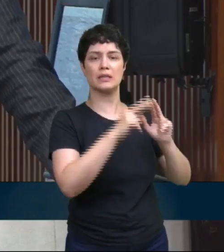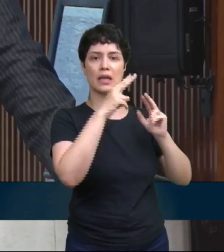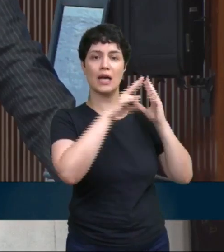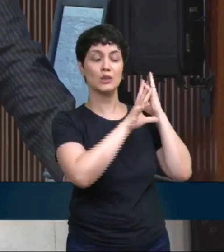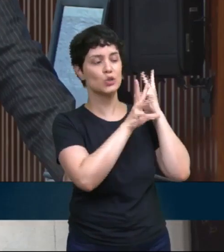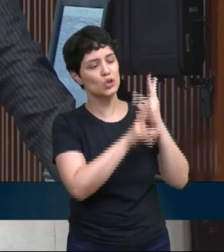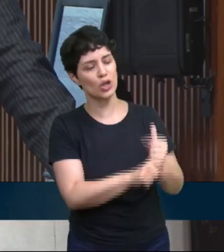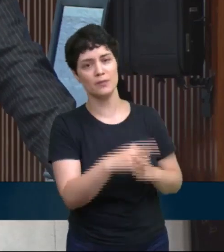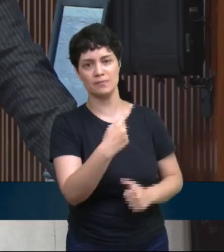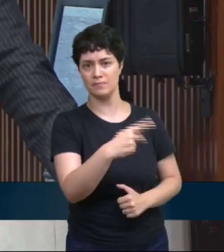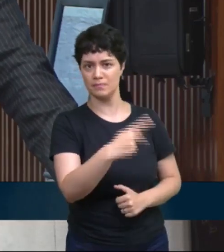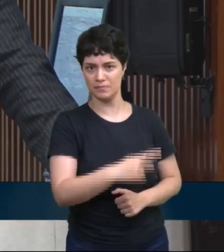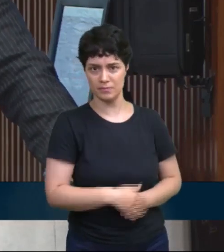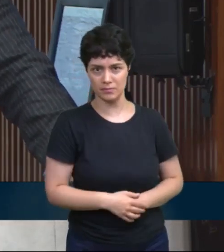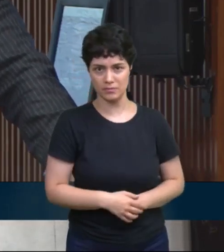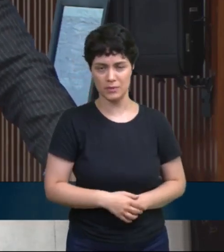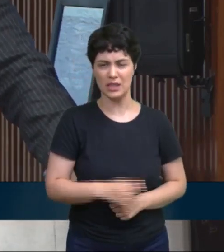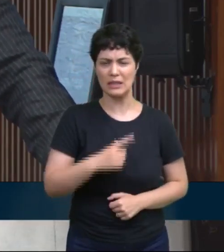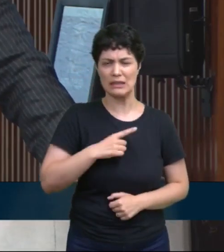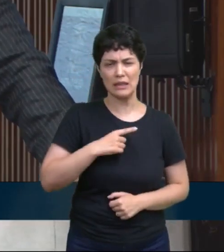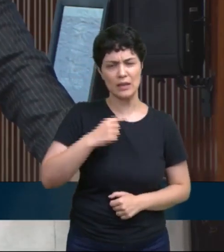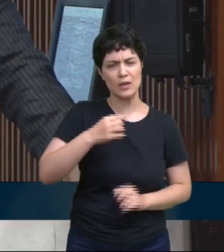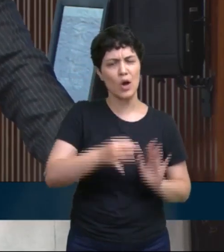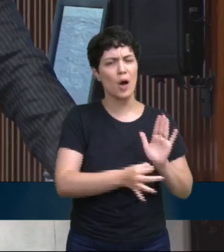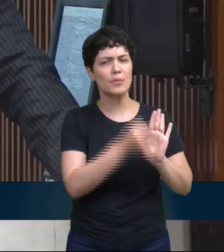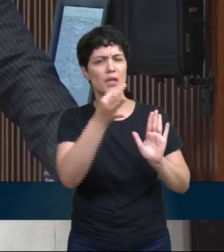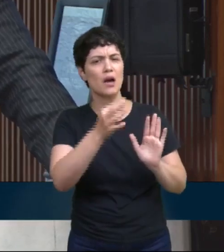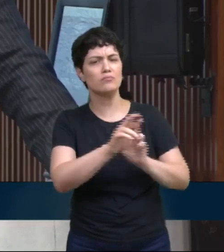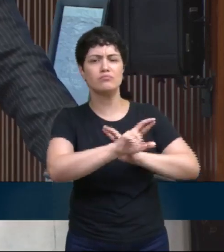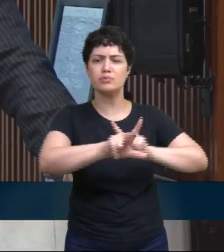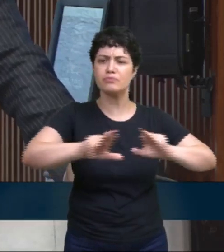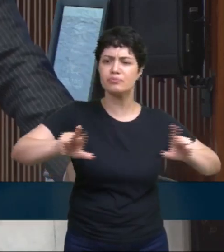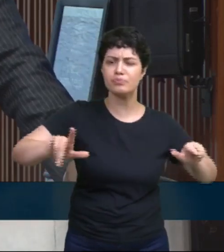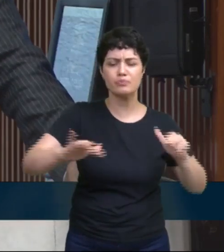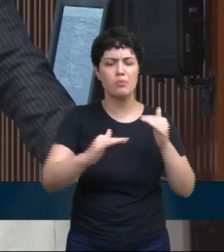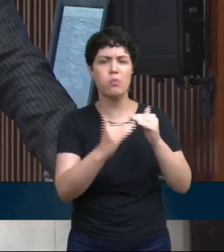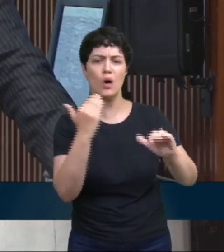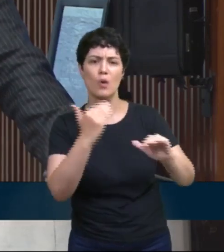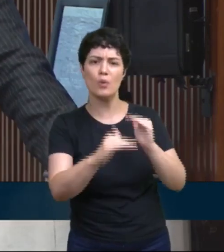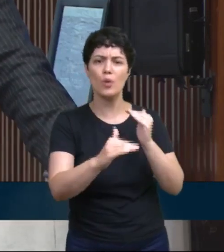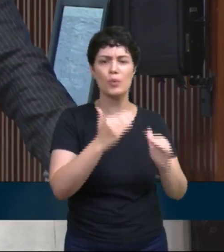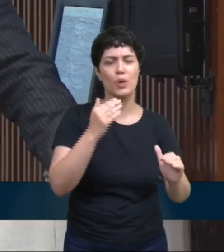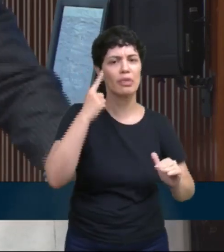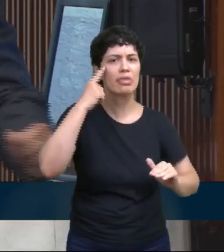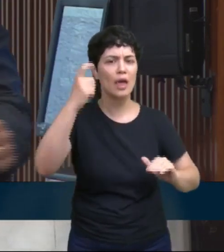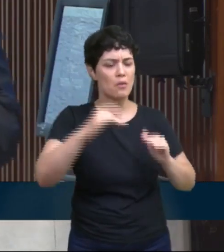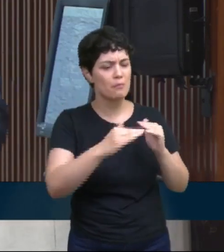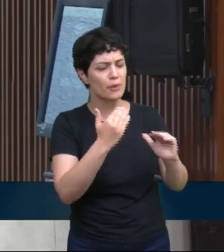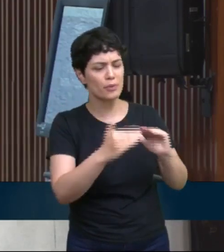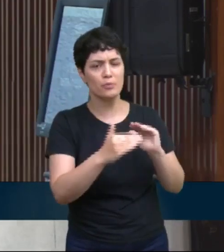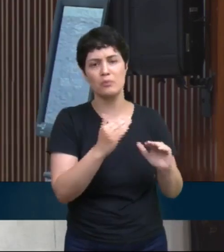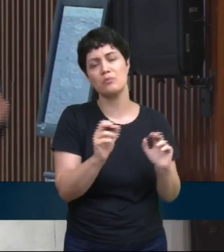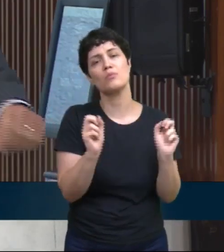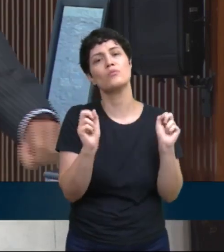Divirjam das suas ideias, de suas opiniões, mas jamais poderão negar o trabalho